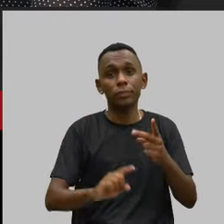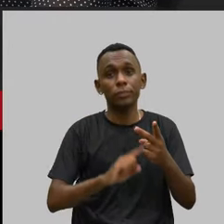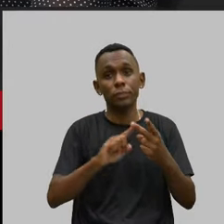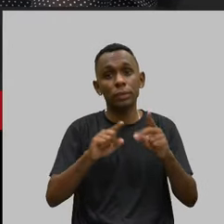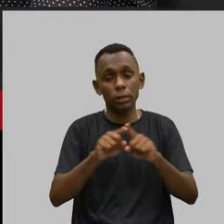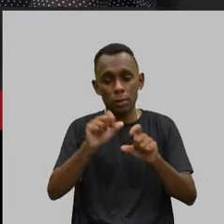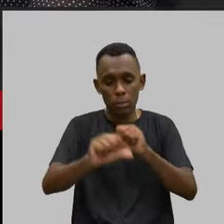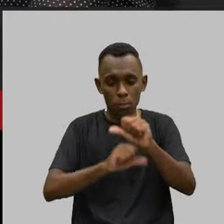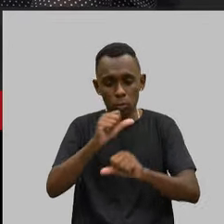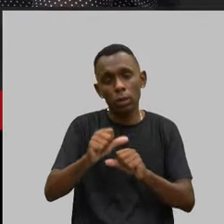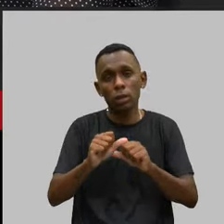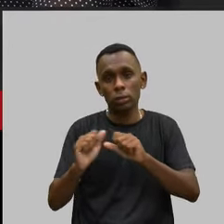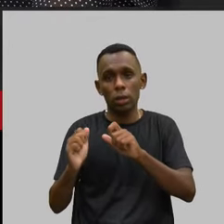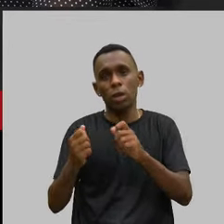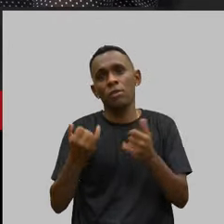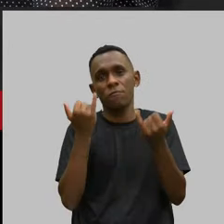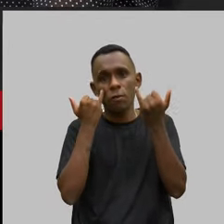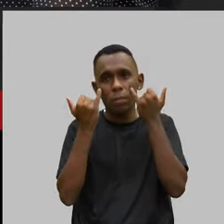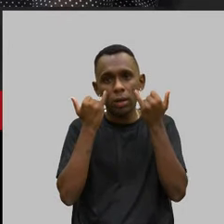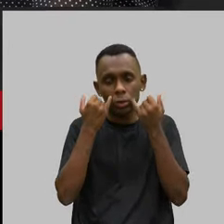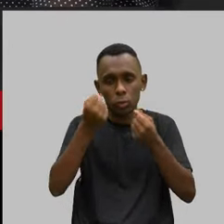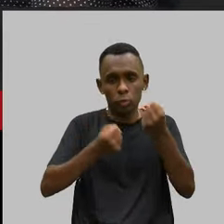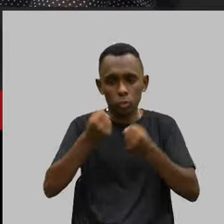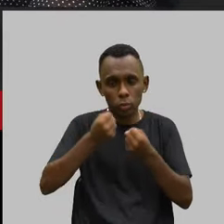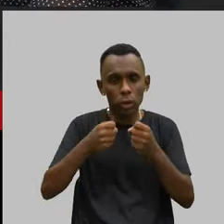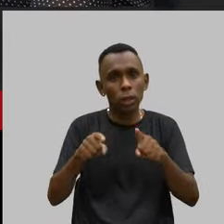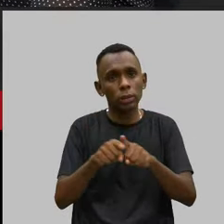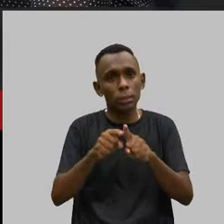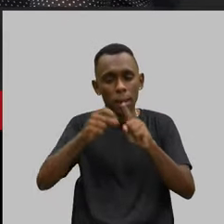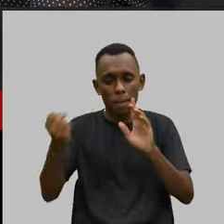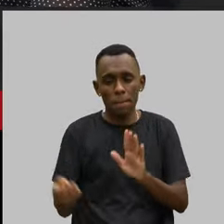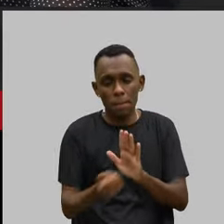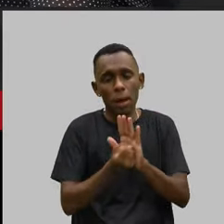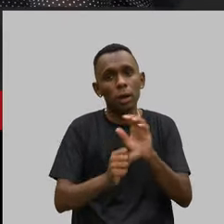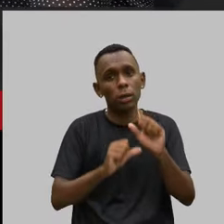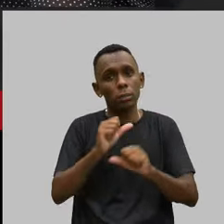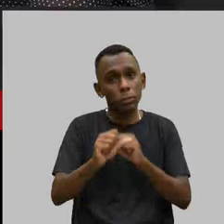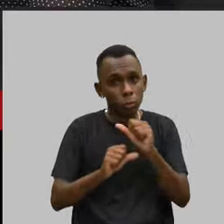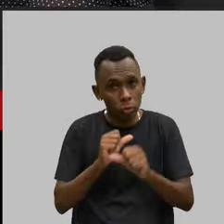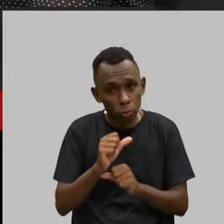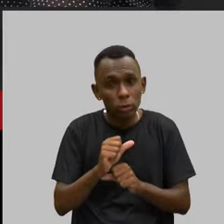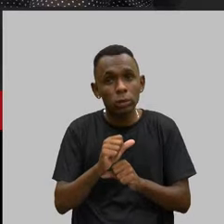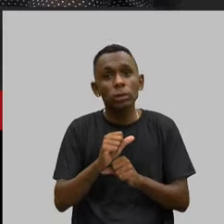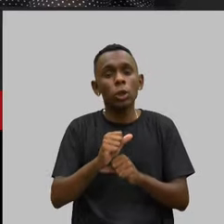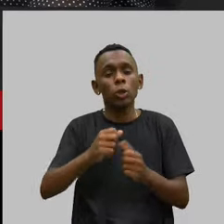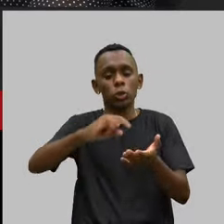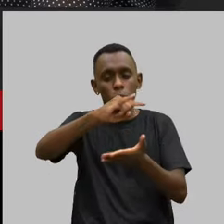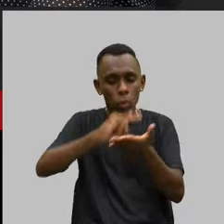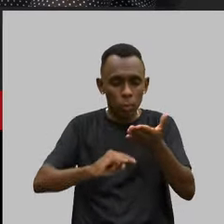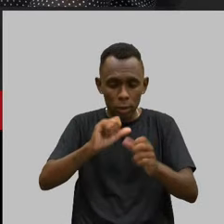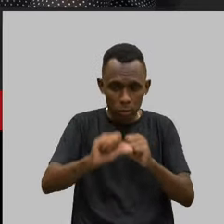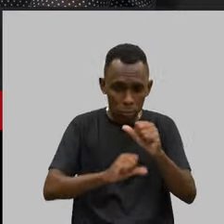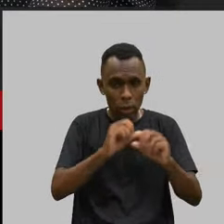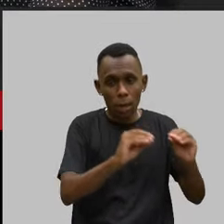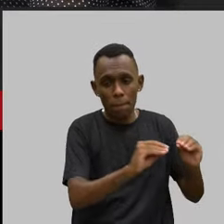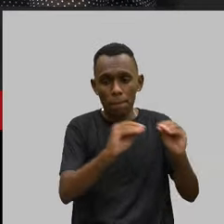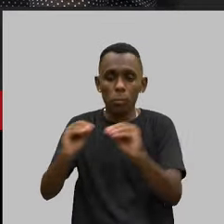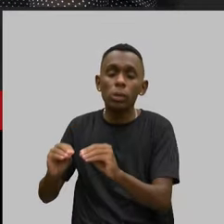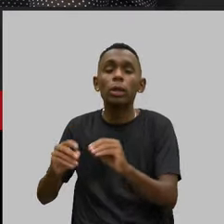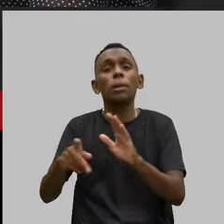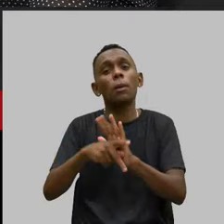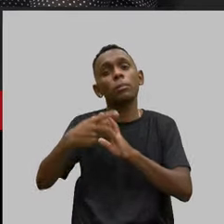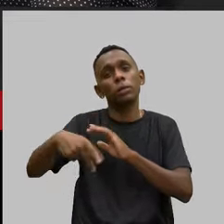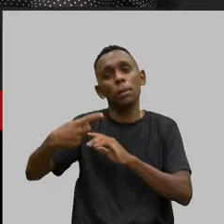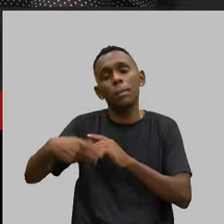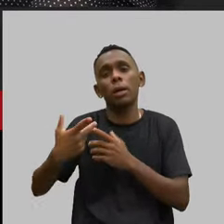dados do veículo autorização da remarcação do número chassi emissão de segunda via de crv transferência de veículos para cidadãos